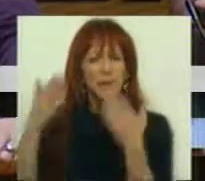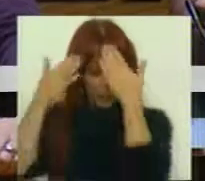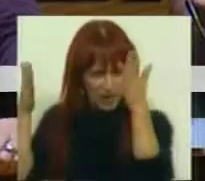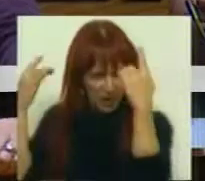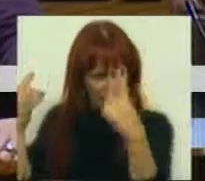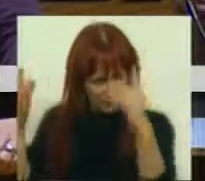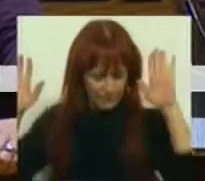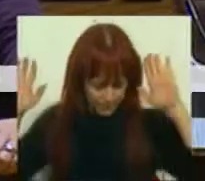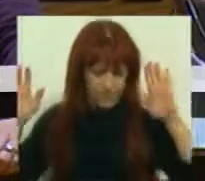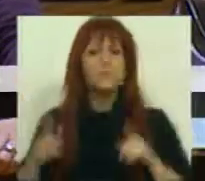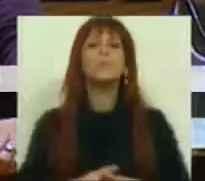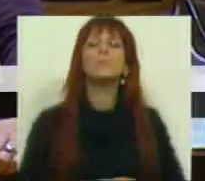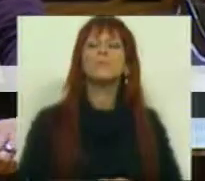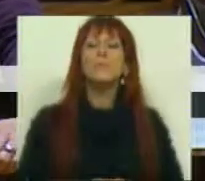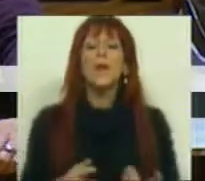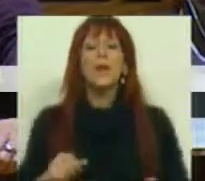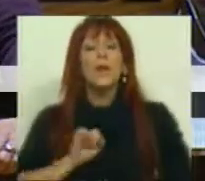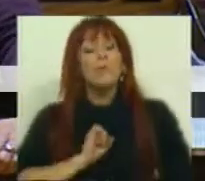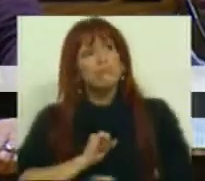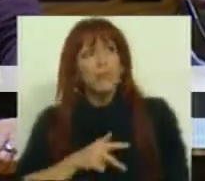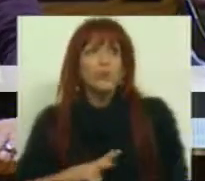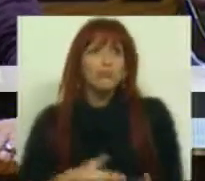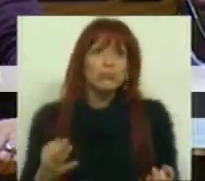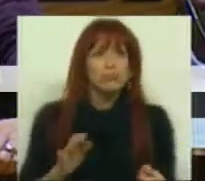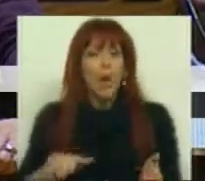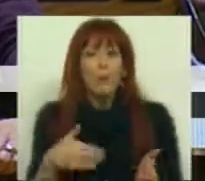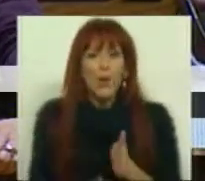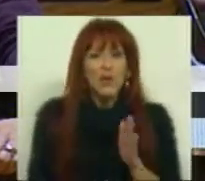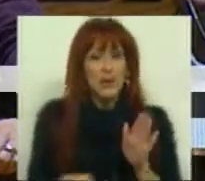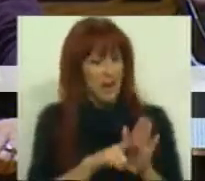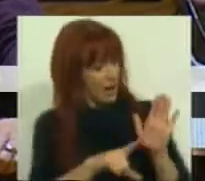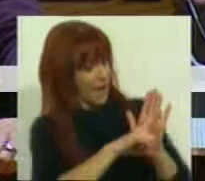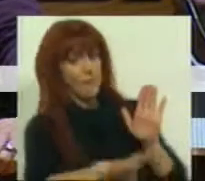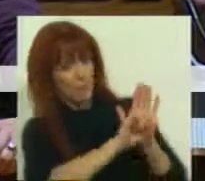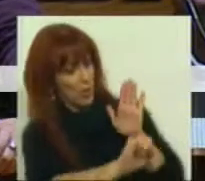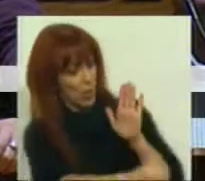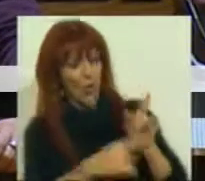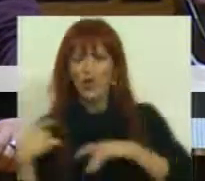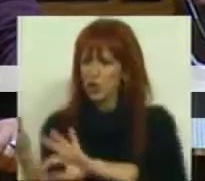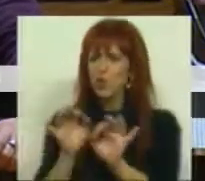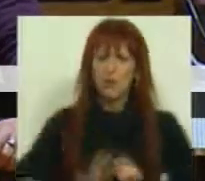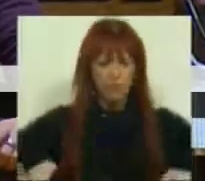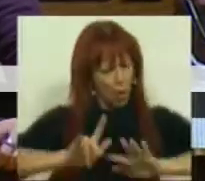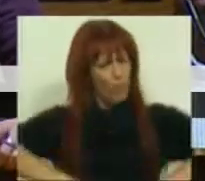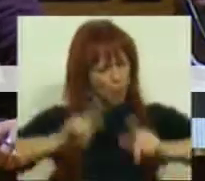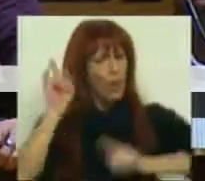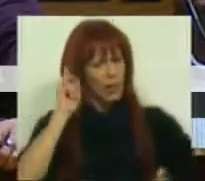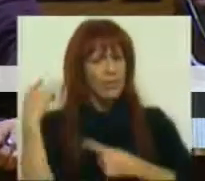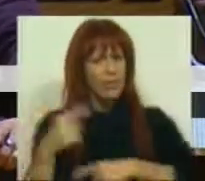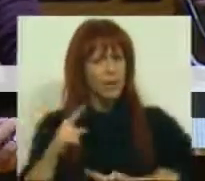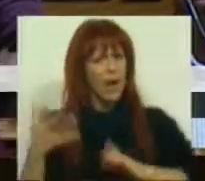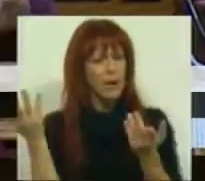democracia. E é nosso reconhecimento que a proposta de lei que hoje discutimos tem alguns avanços